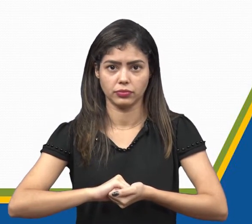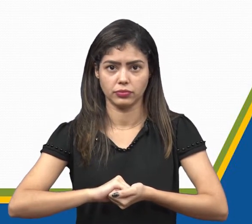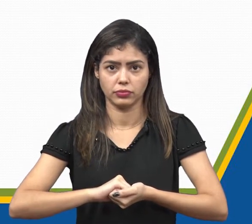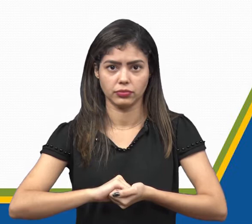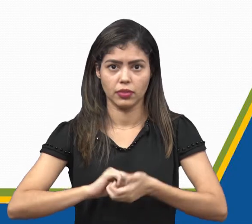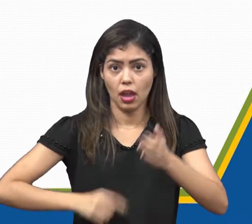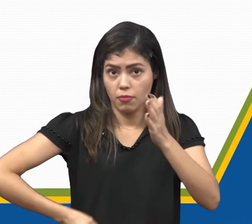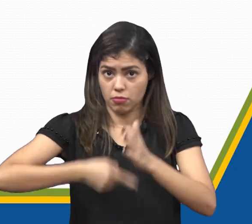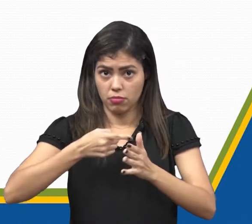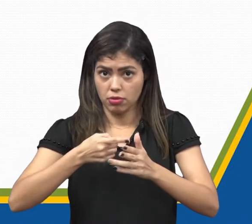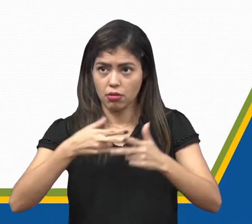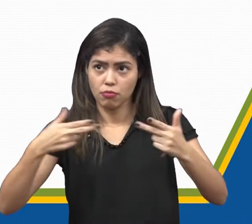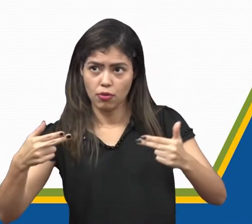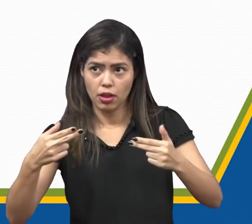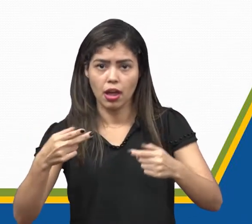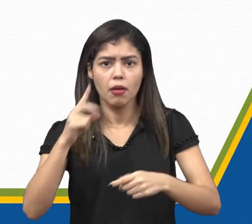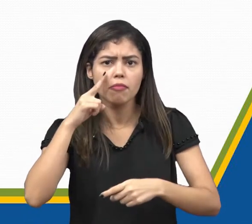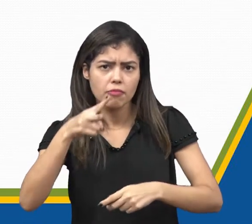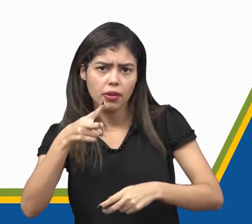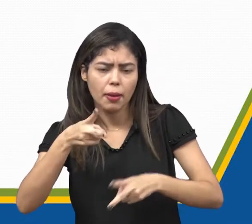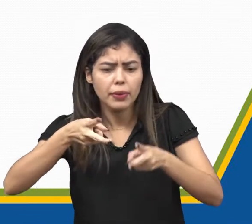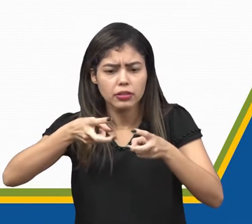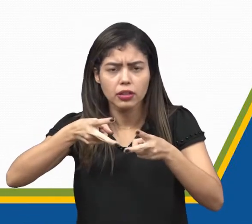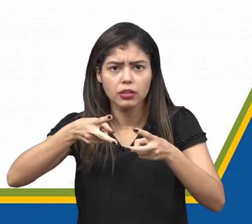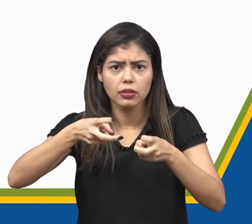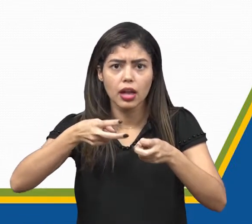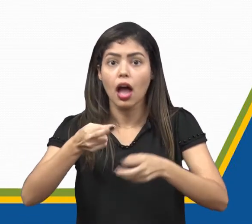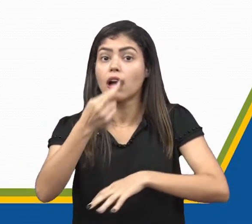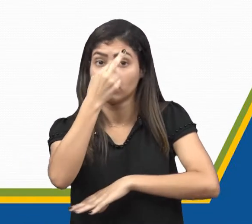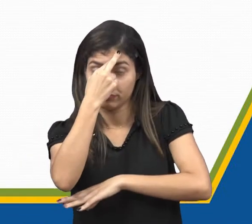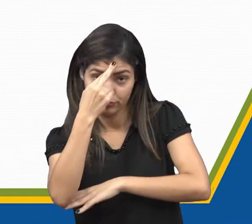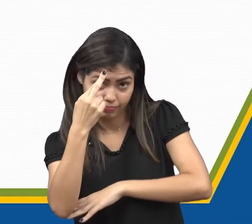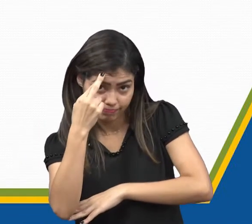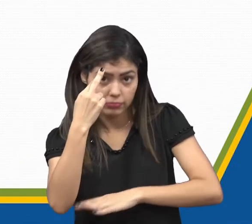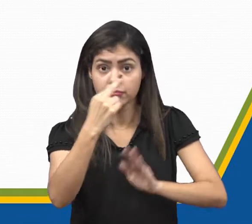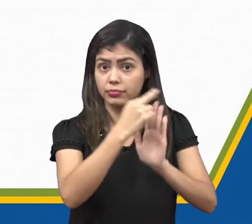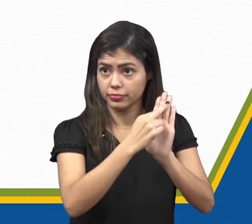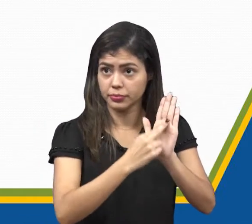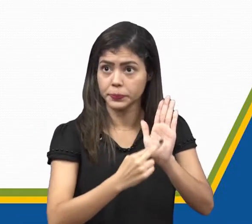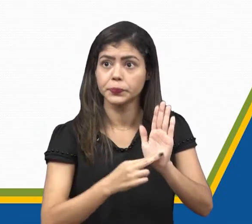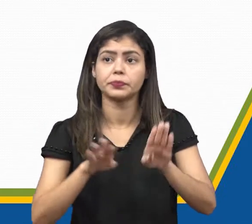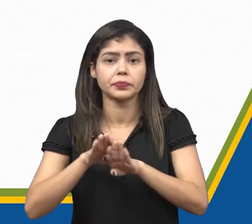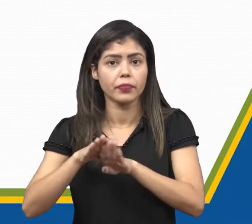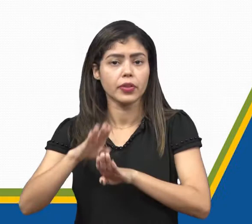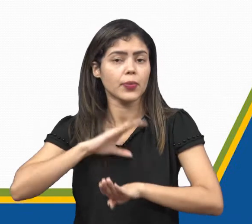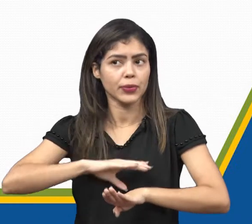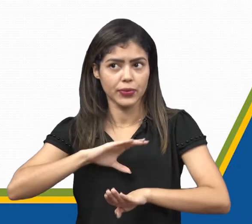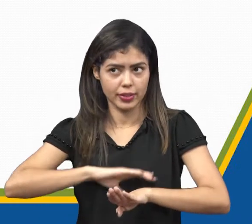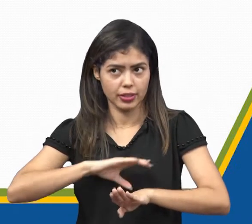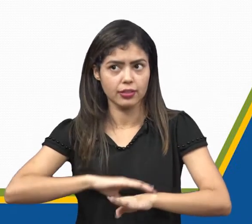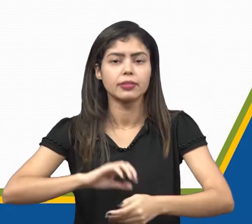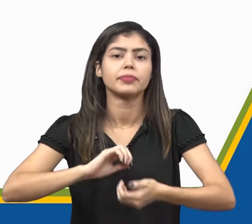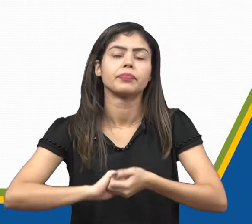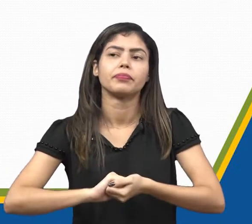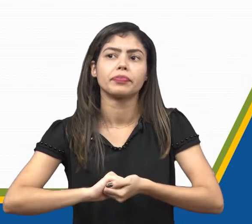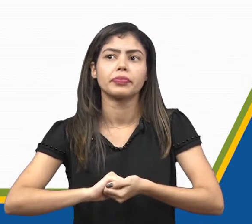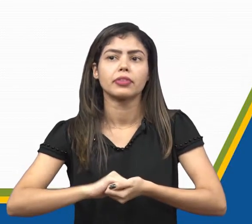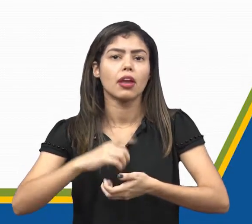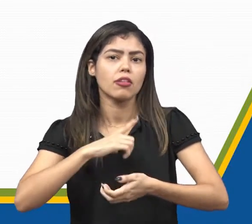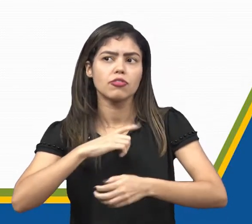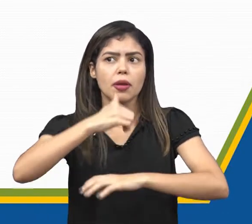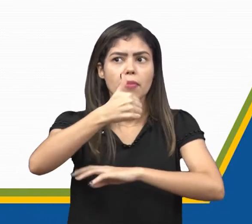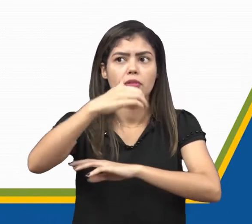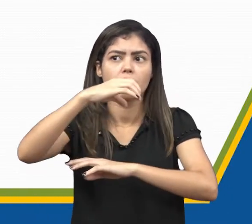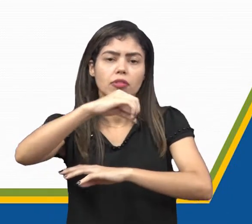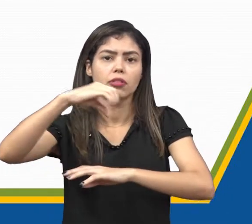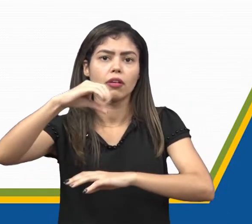A primeira coisa que a gente precisa verificar é a história do acordo ortográfico. Então, o acordo ortográfico da língua portuguesa, de